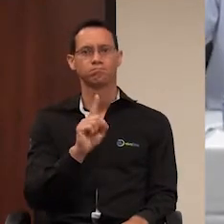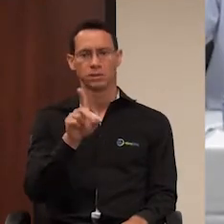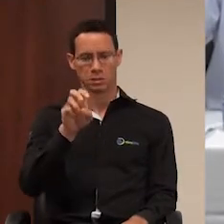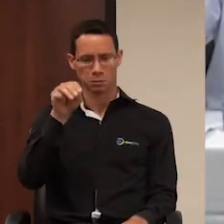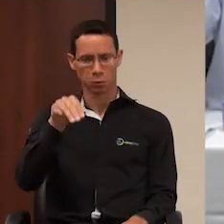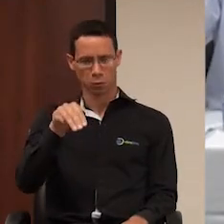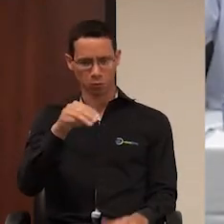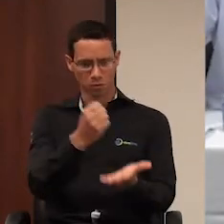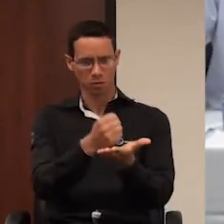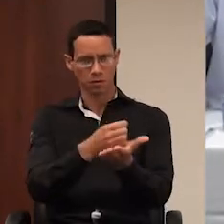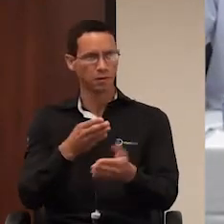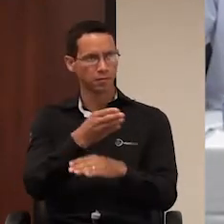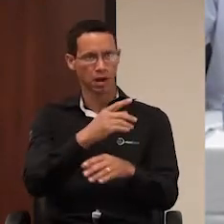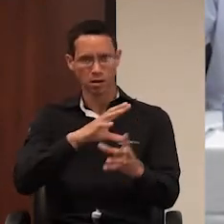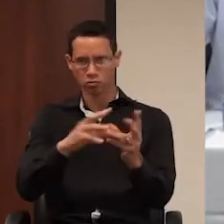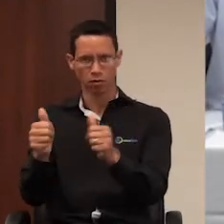no cartório.